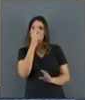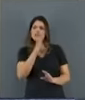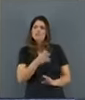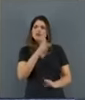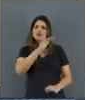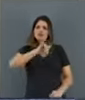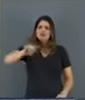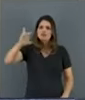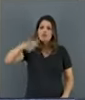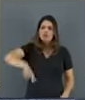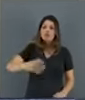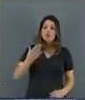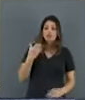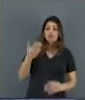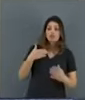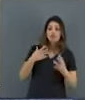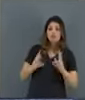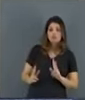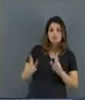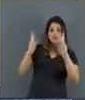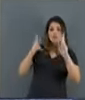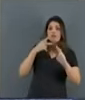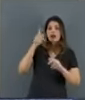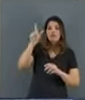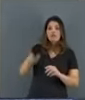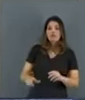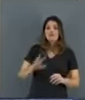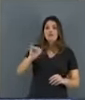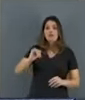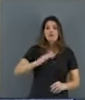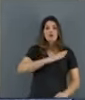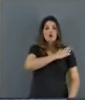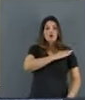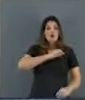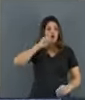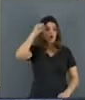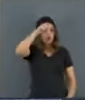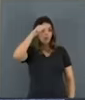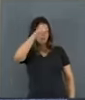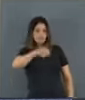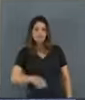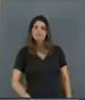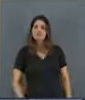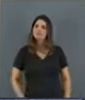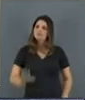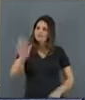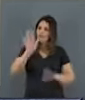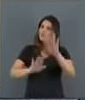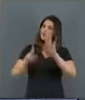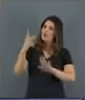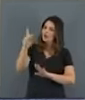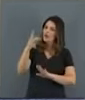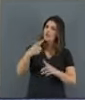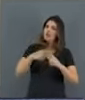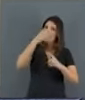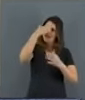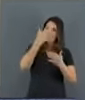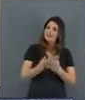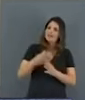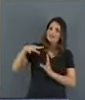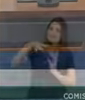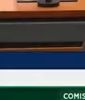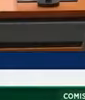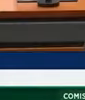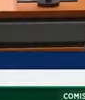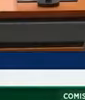a partir desse nosso diálogo, dizer que o senhor se converteu ao comunismo. O senhor tome cuidado. Mas que o senhor está acreditando até que a Terra é